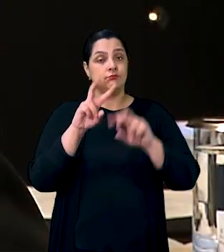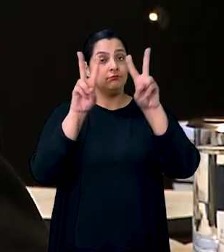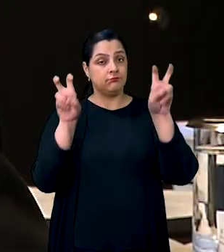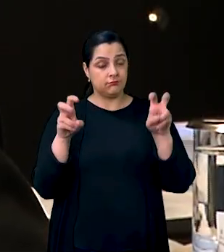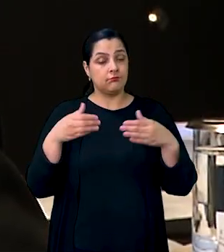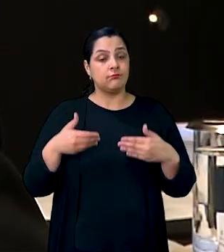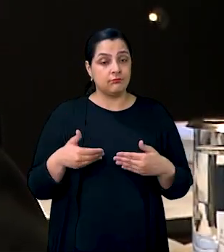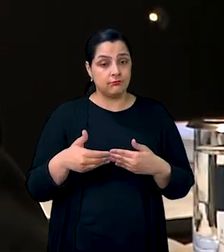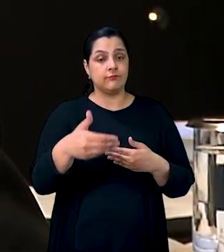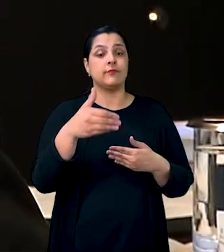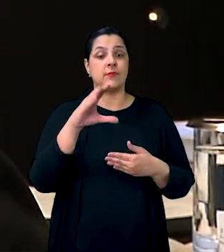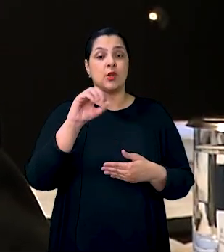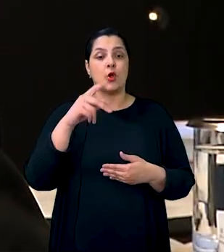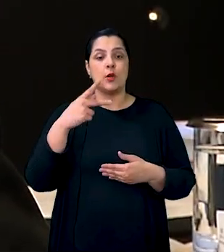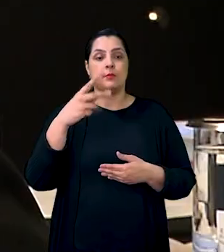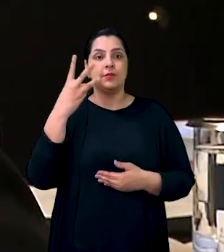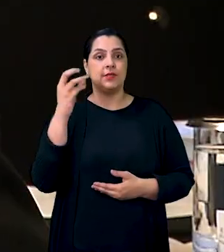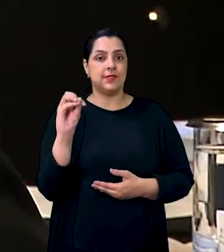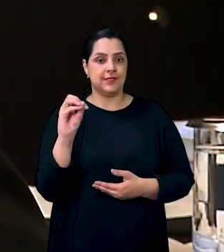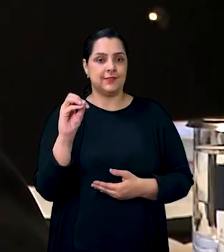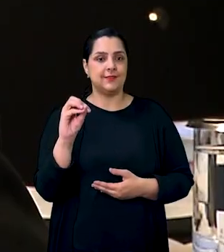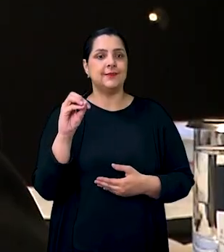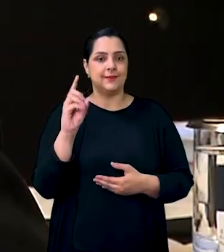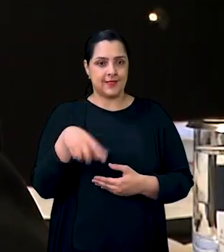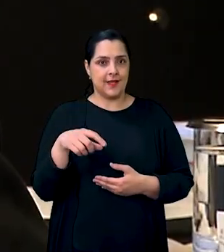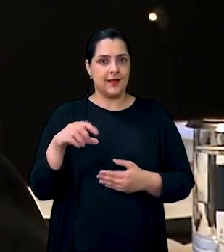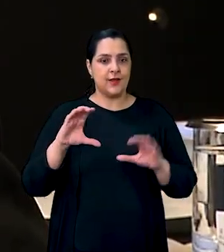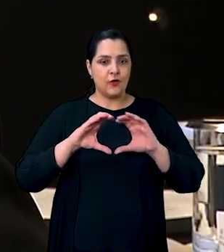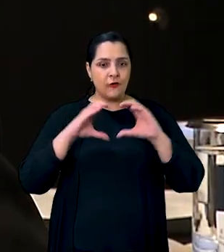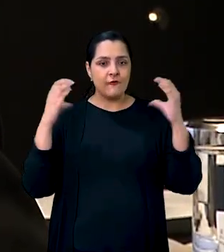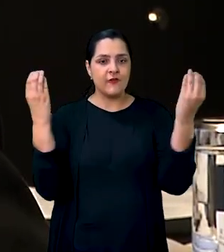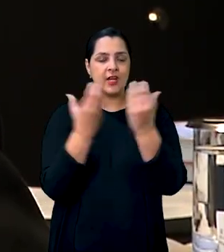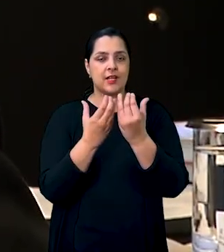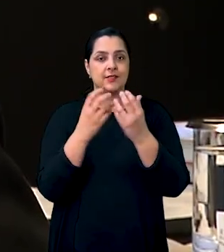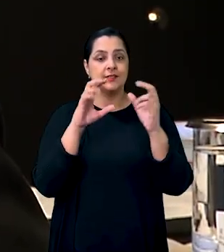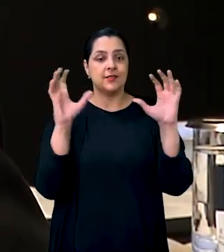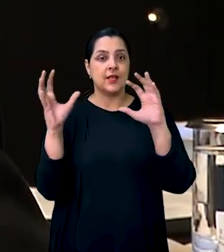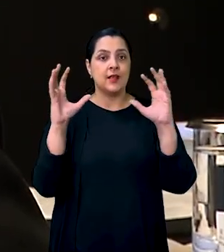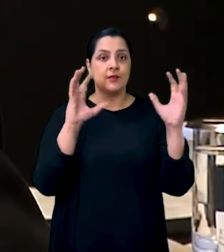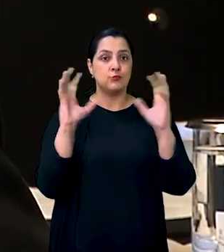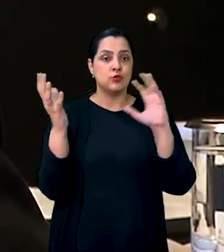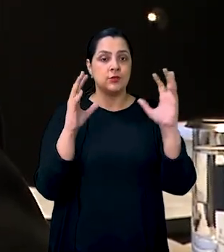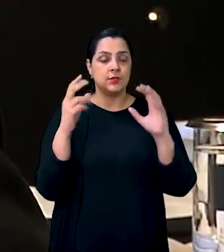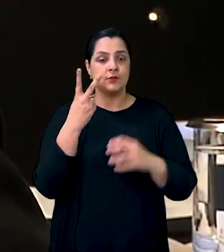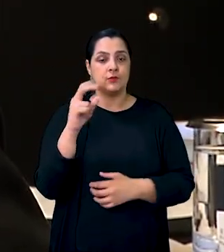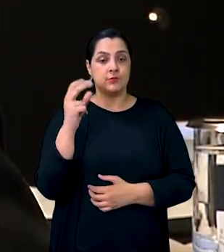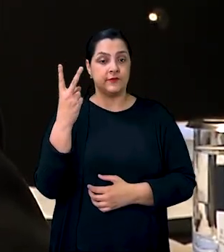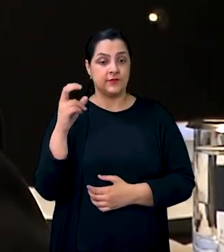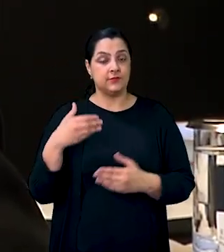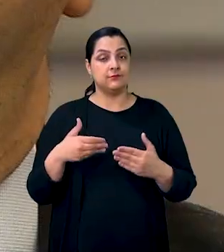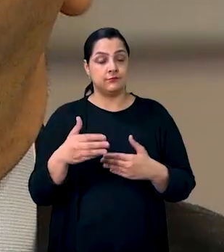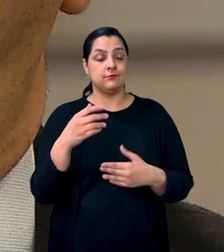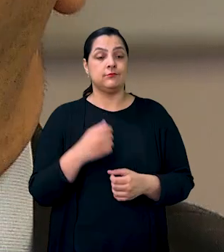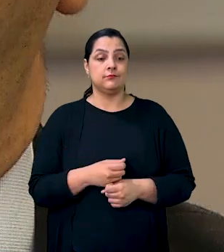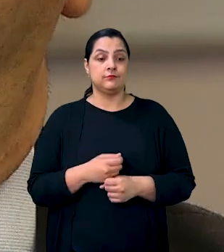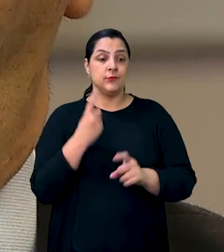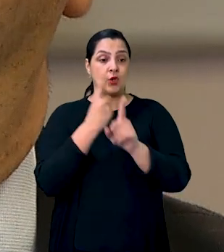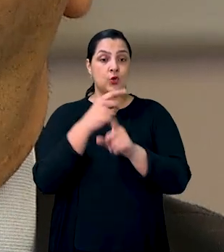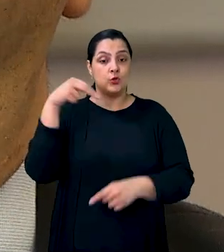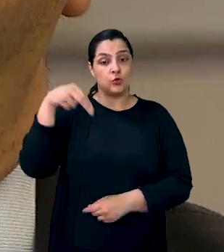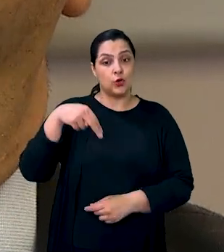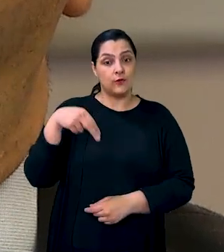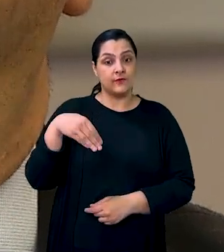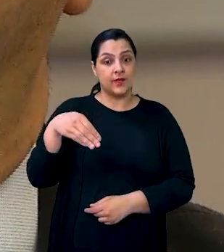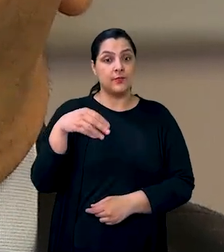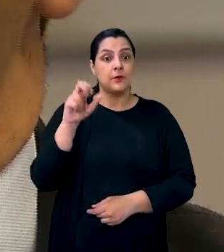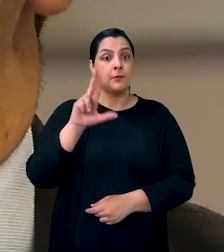que os temas serão abordados na COP30, a Conferência das Nações Unidas sobre as Mudanças Climáticas de 2025. O encontro ocorrerá